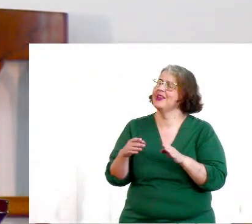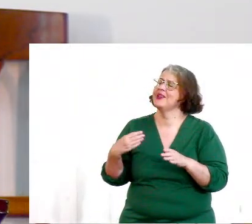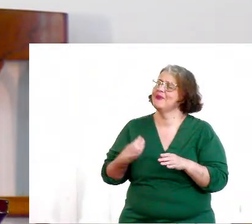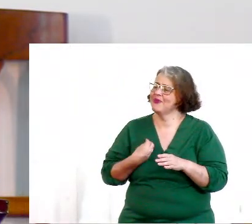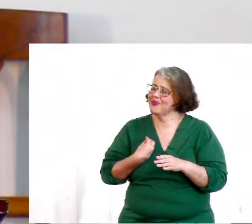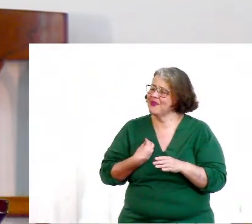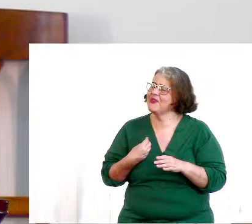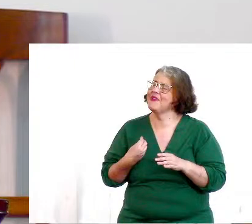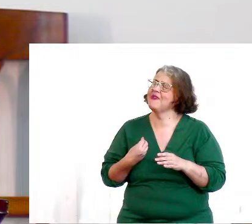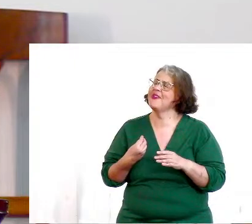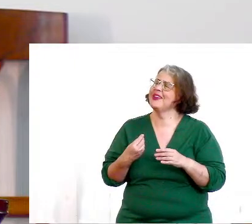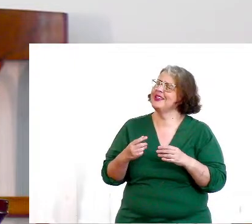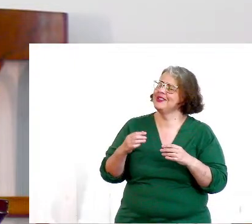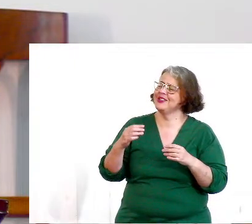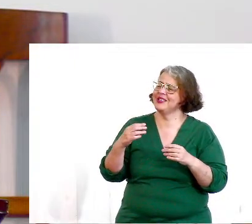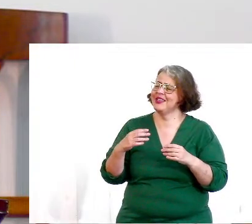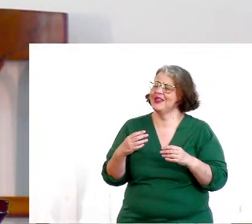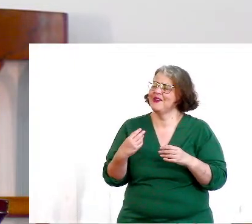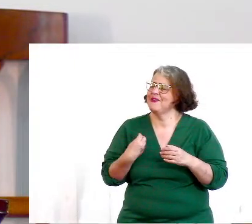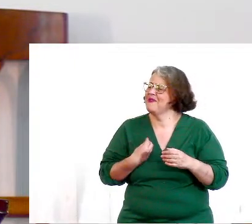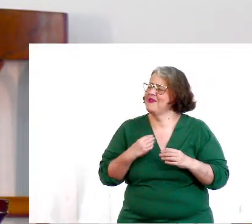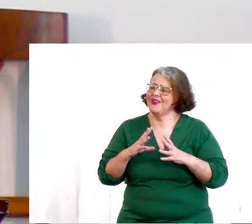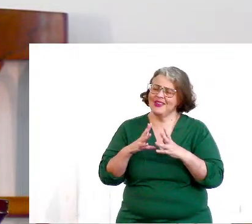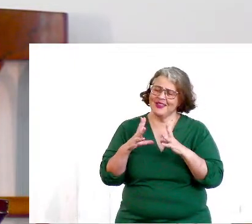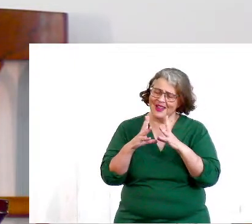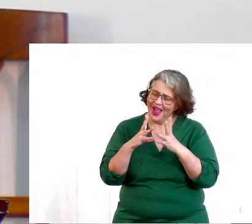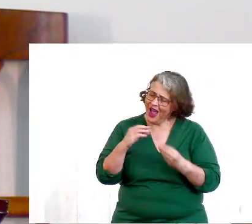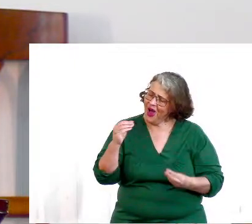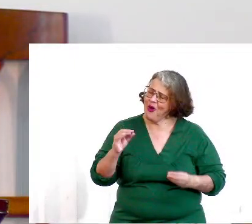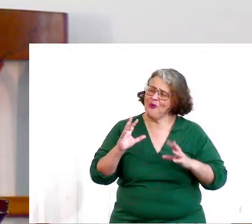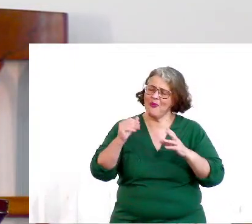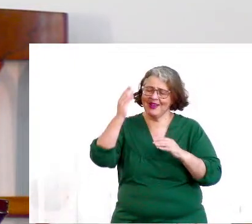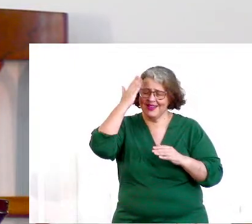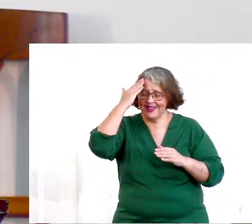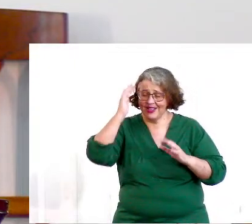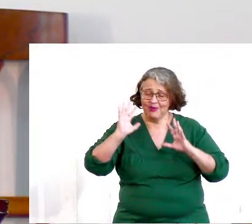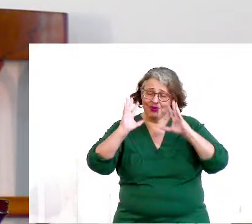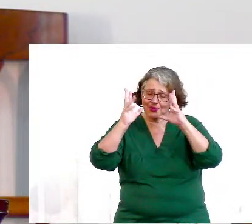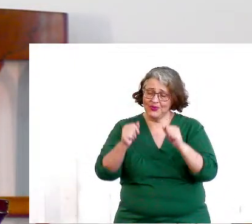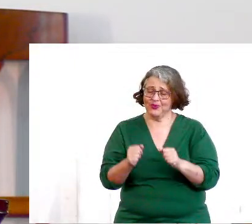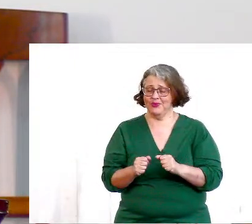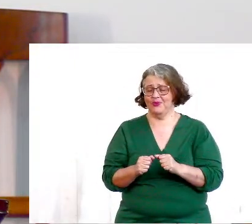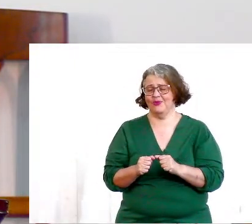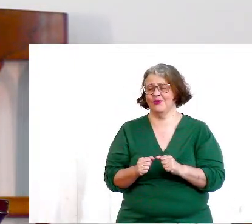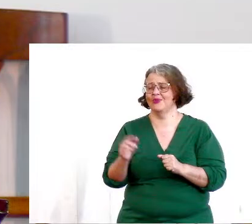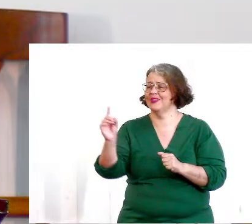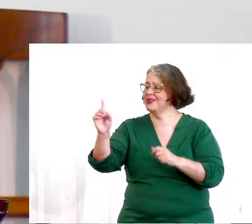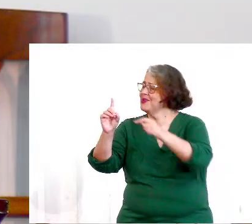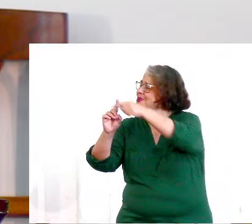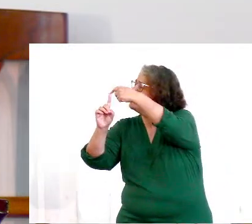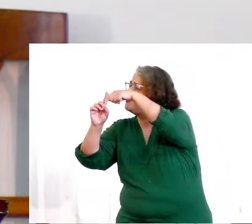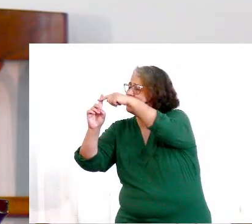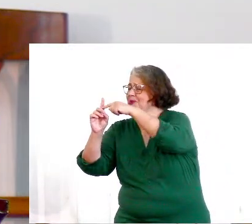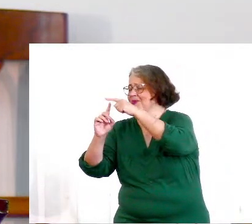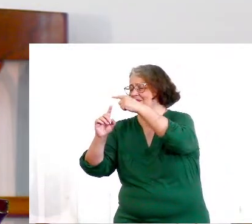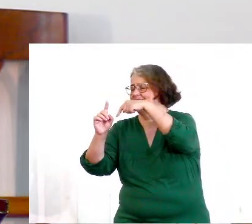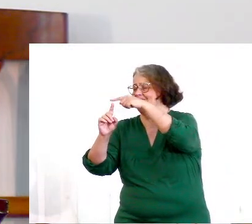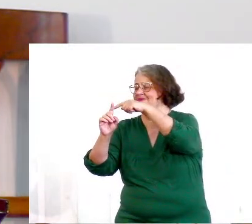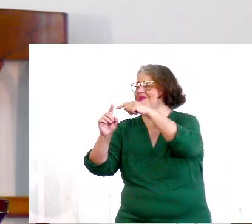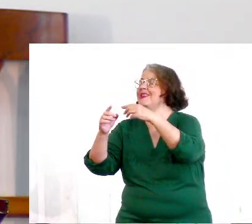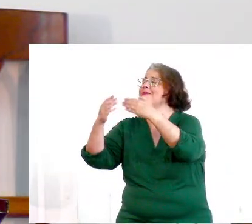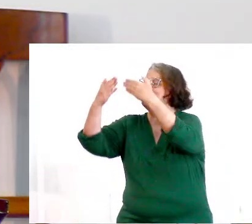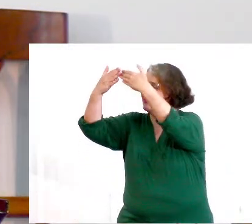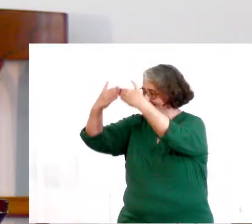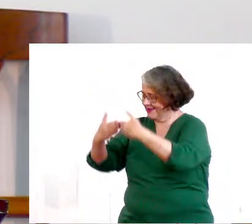todo o coração, de toda a alma, de todo entendimento. Santo é o teu nome, Senhor. Na tua